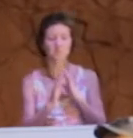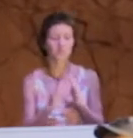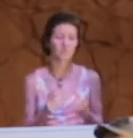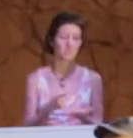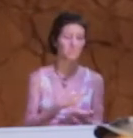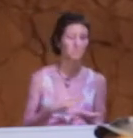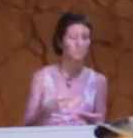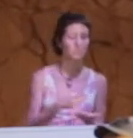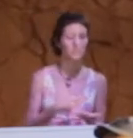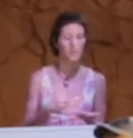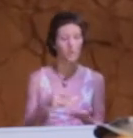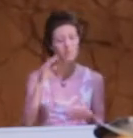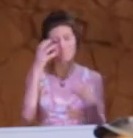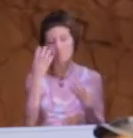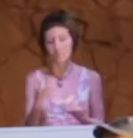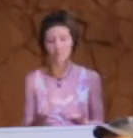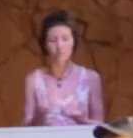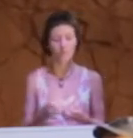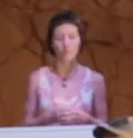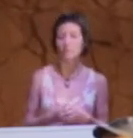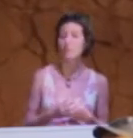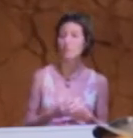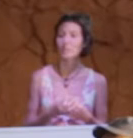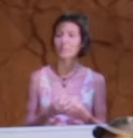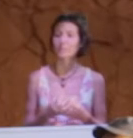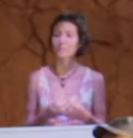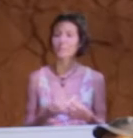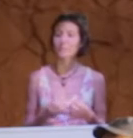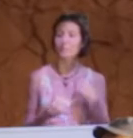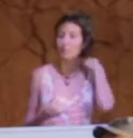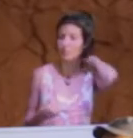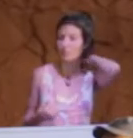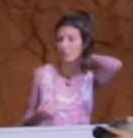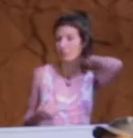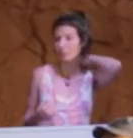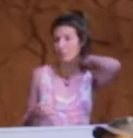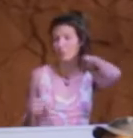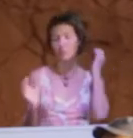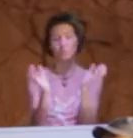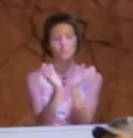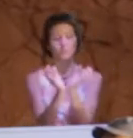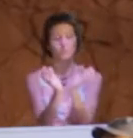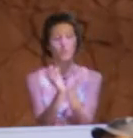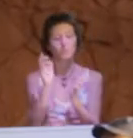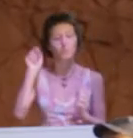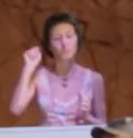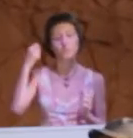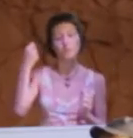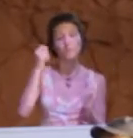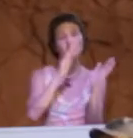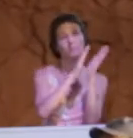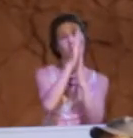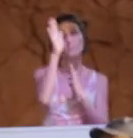são estratégias. Então, são estratégias dos povos quilombolas, povos negros que vieram da África, estão permanecendo vivos até